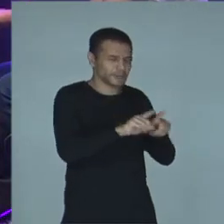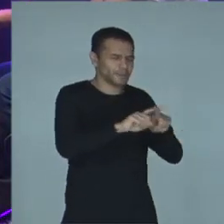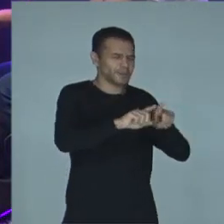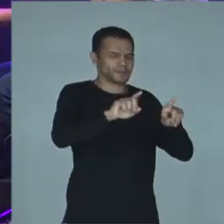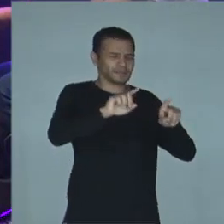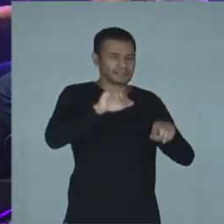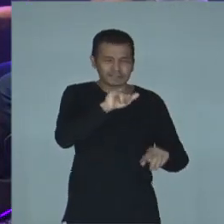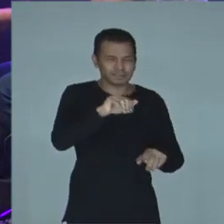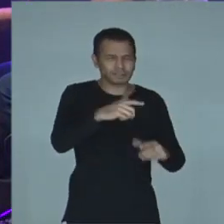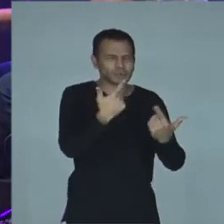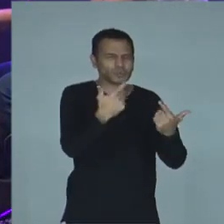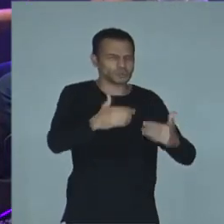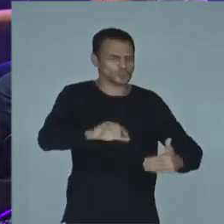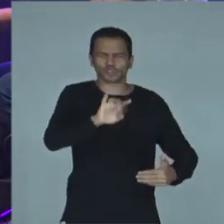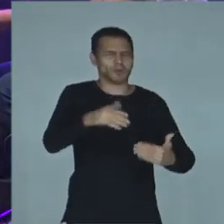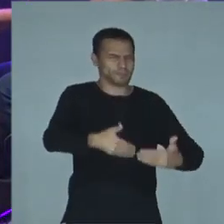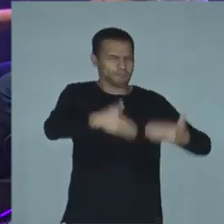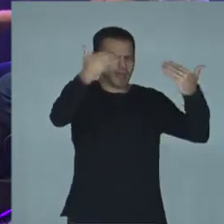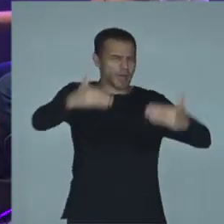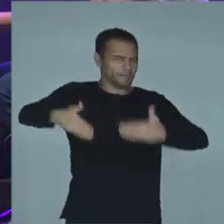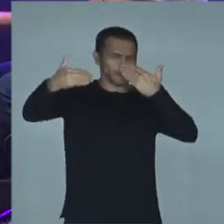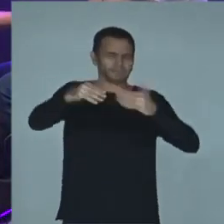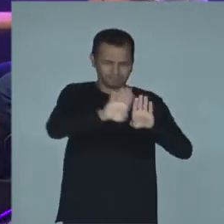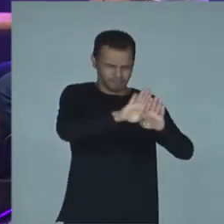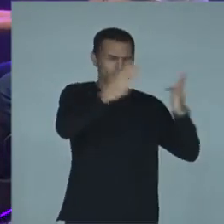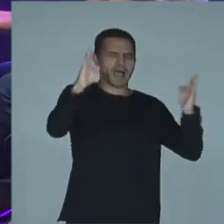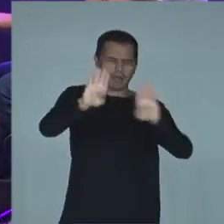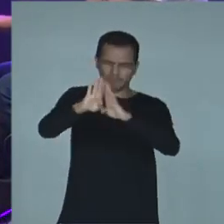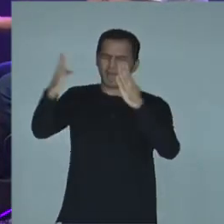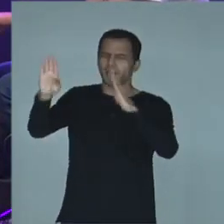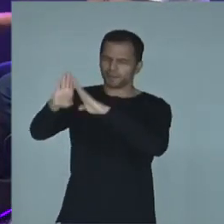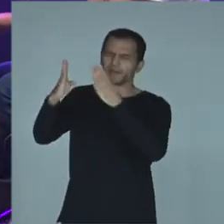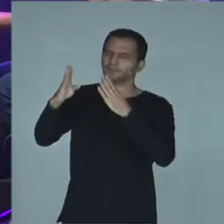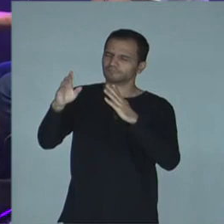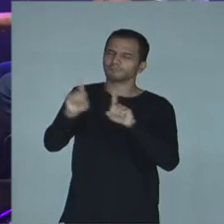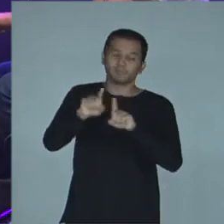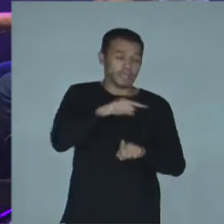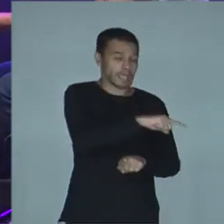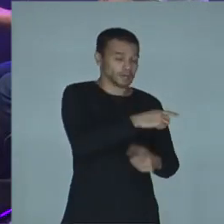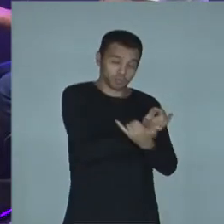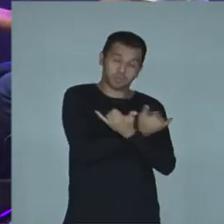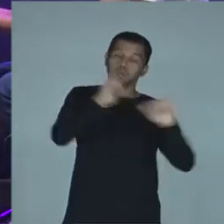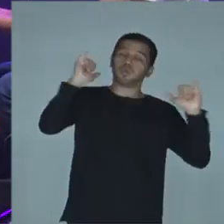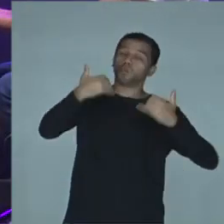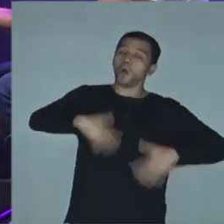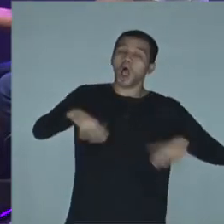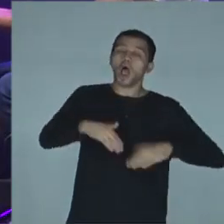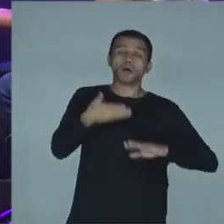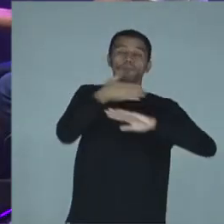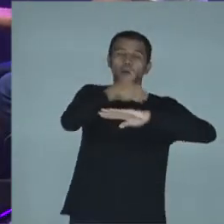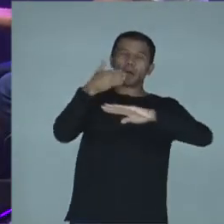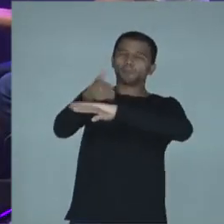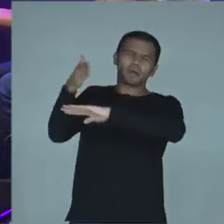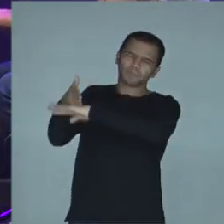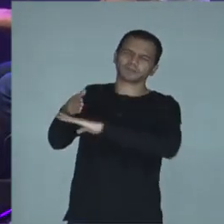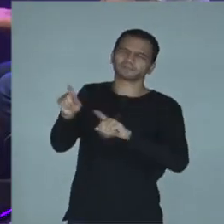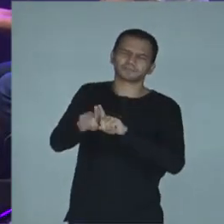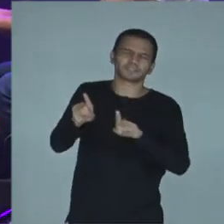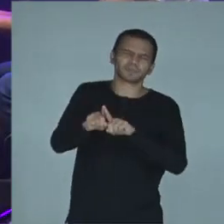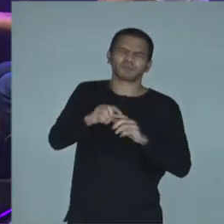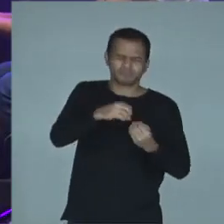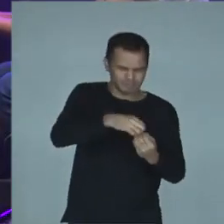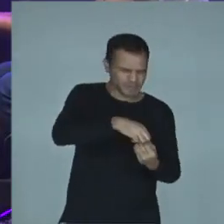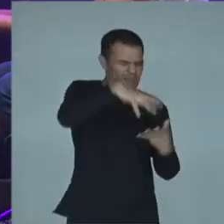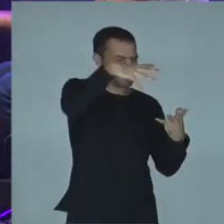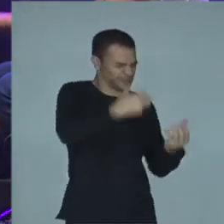o que nunca imaginaram Nós cremos que o Milagre Chegou o novo tempo será um tempo de